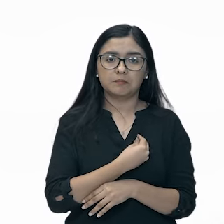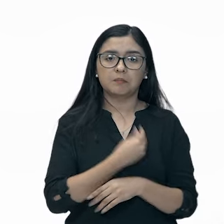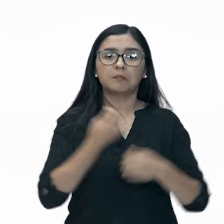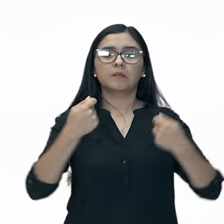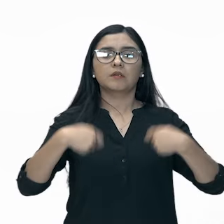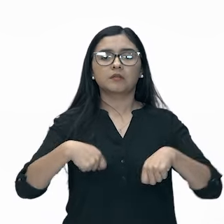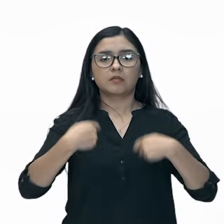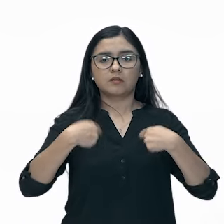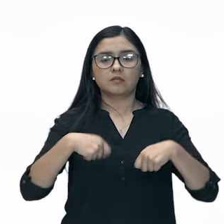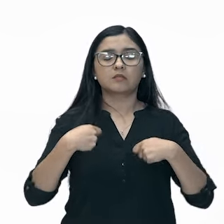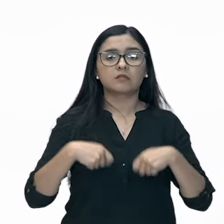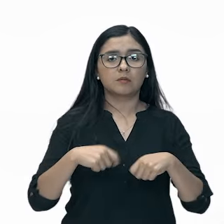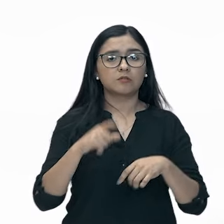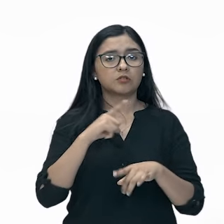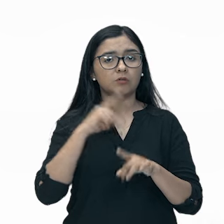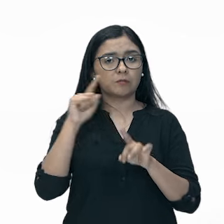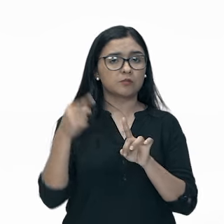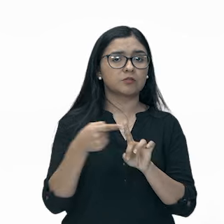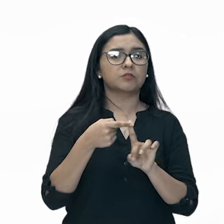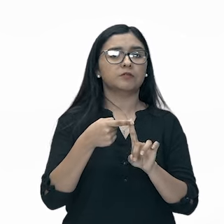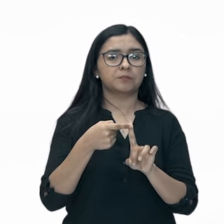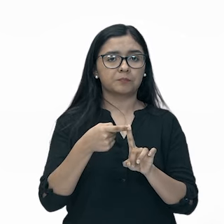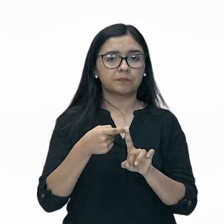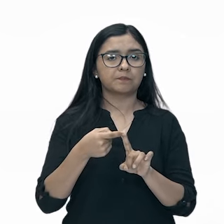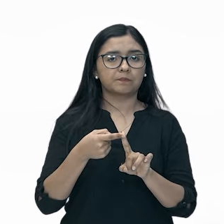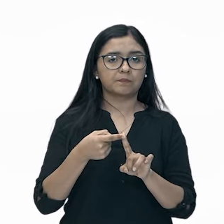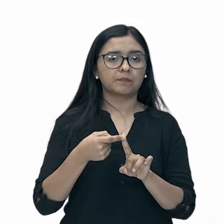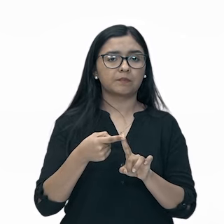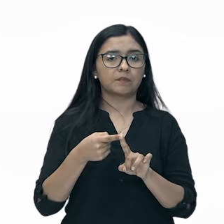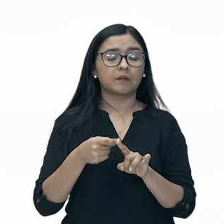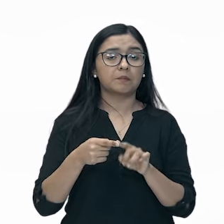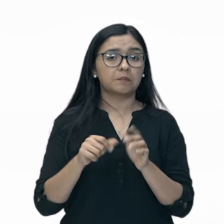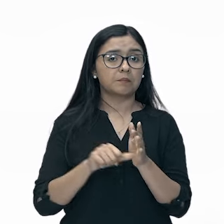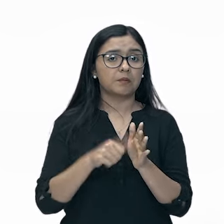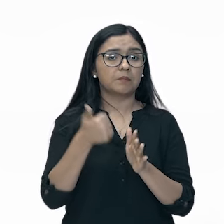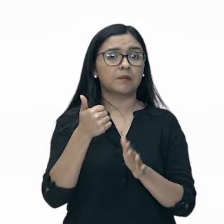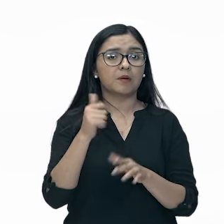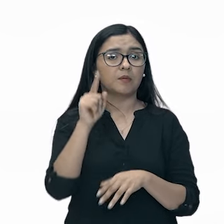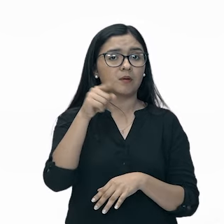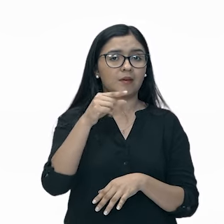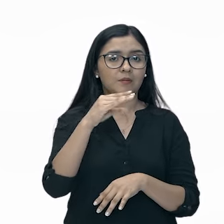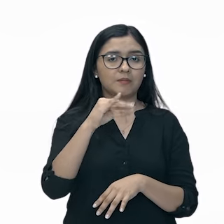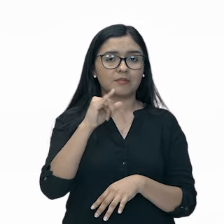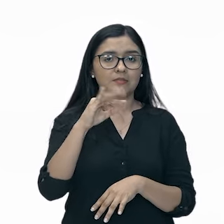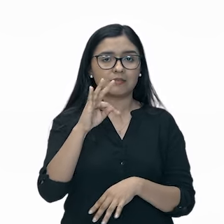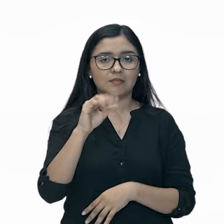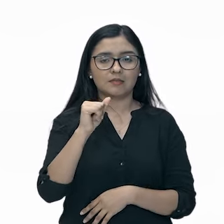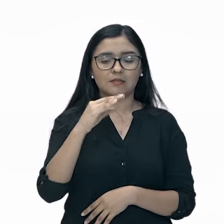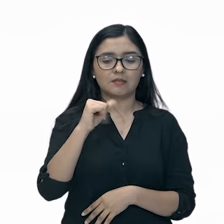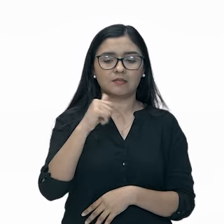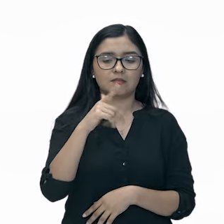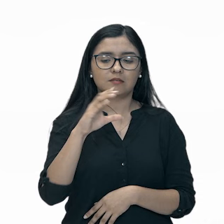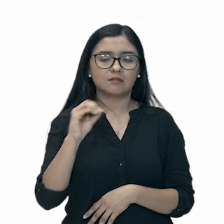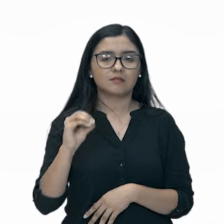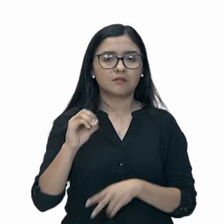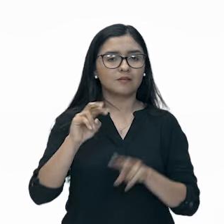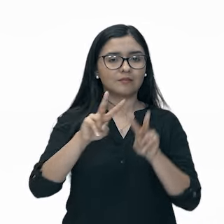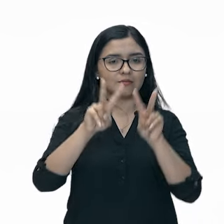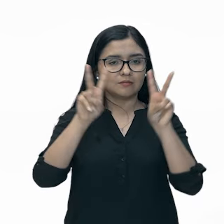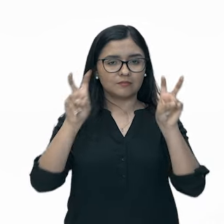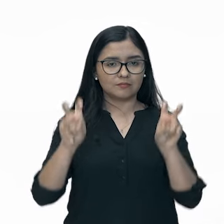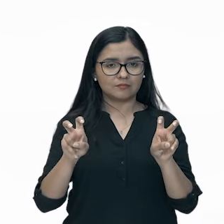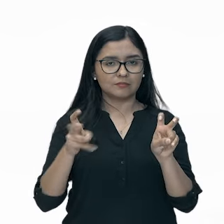precisamos saber o que queremos ó eu estou fazendo primeiramente uma citação não sei se vocês perceberam eu até coloco entre